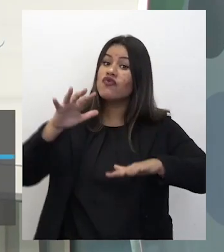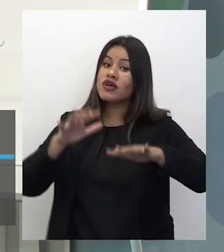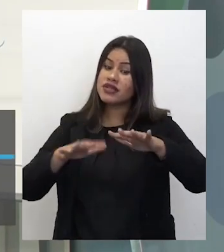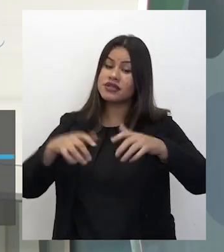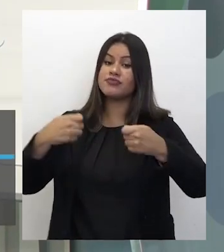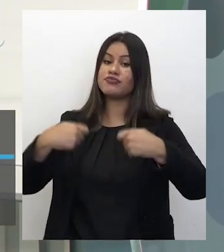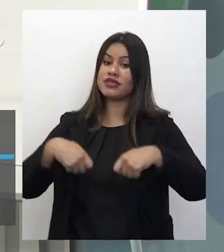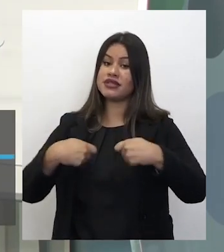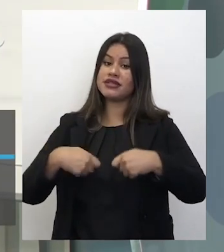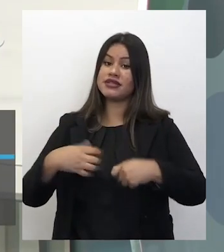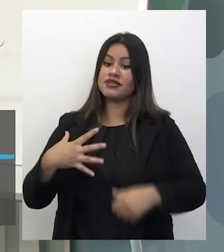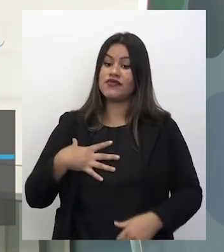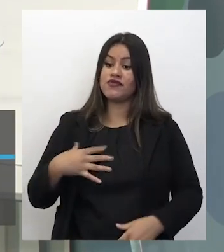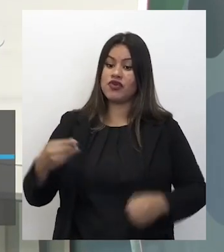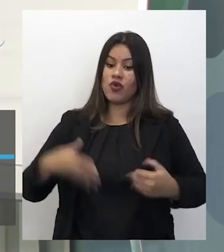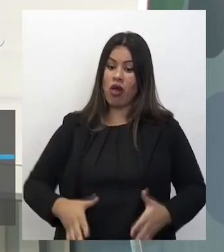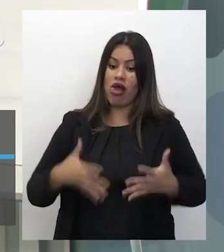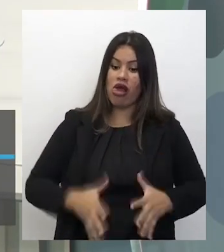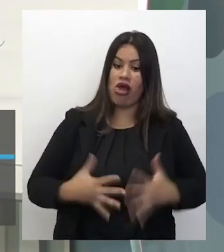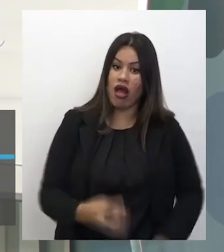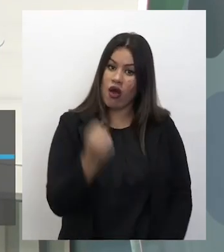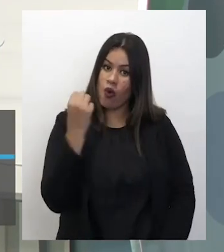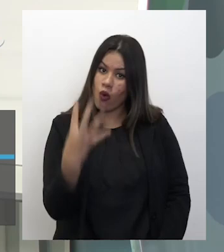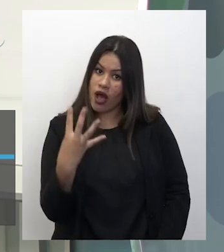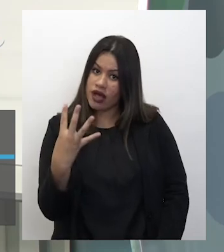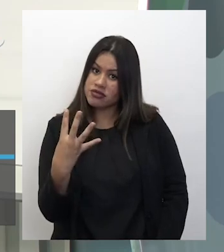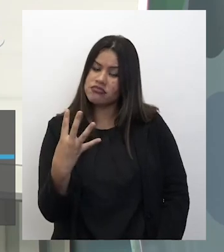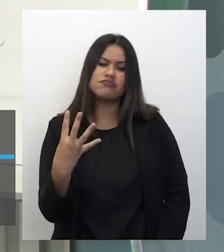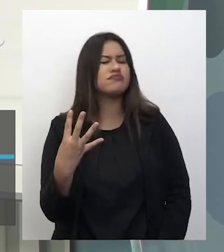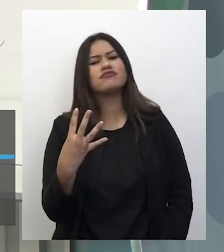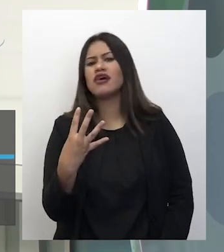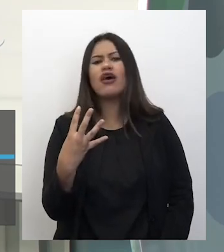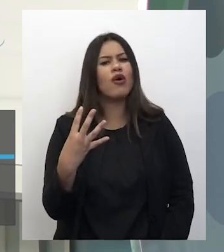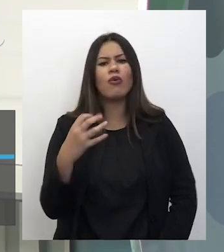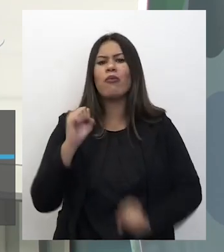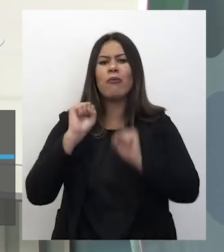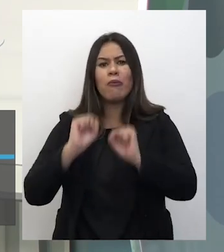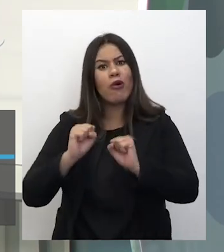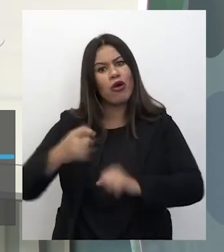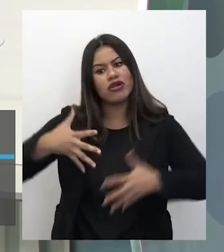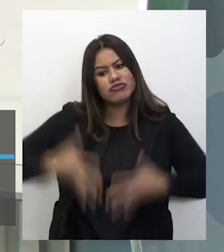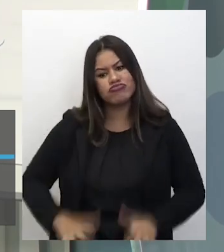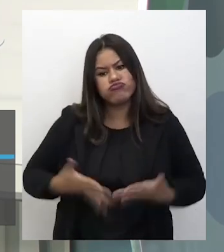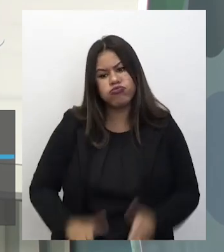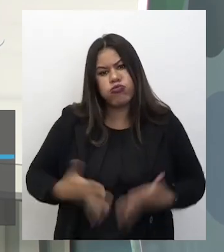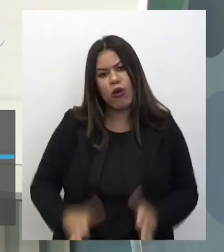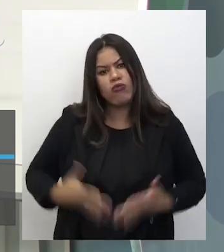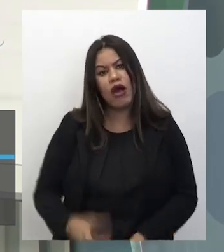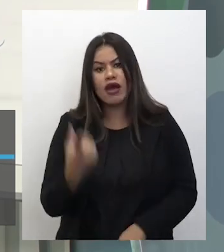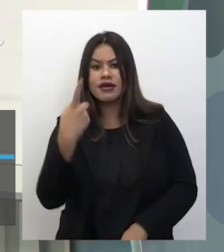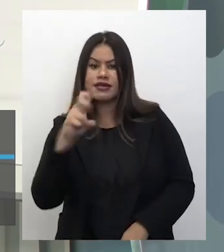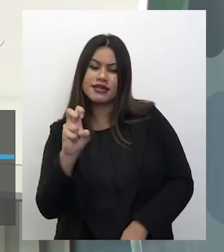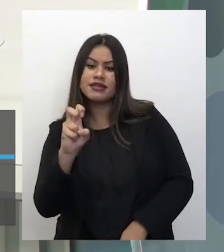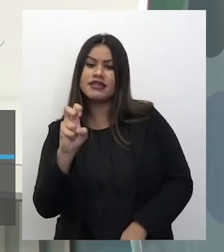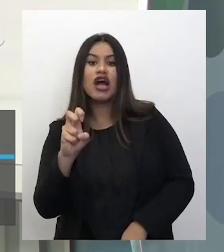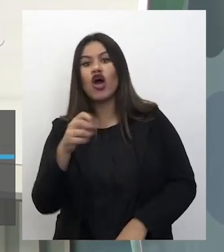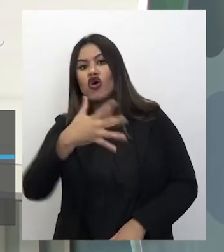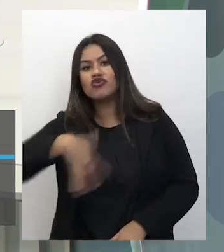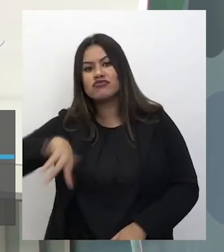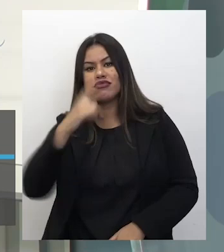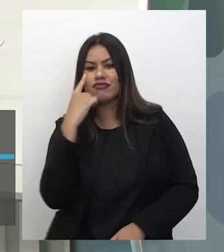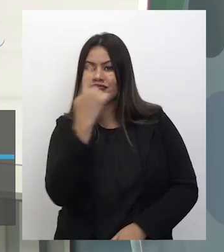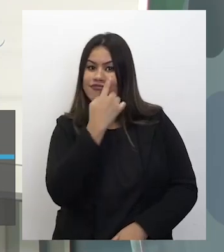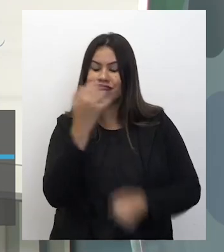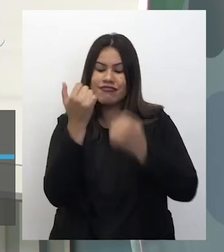para o quarto ter um olho claro? Não. Eu posso ter 15 filhos e todos os 15 ter olho claro. Como eu posso ter 15 e nenhum ter.